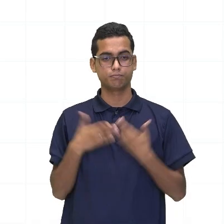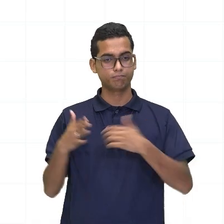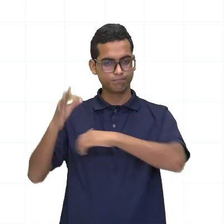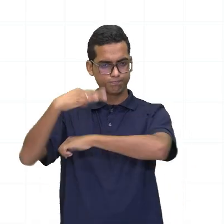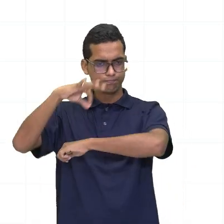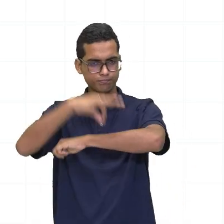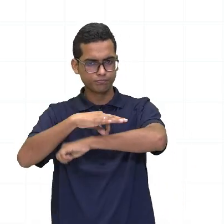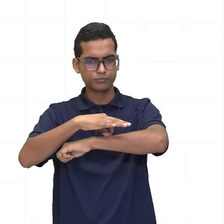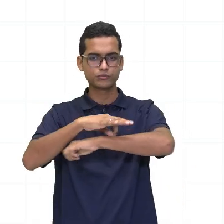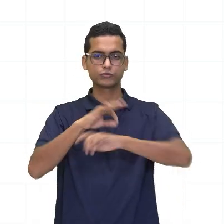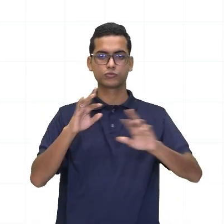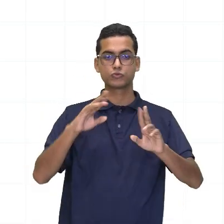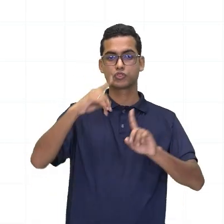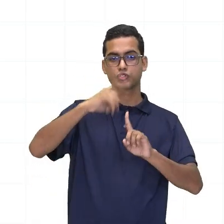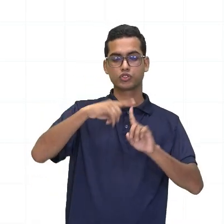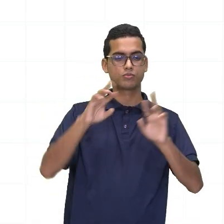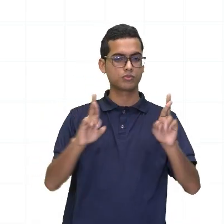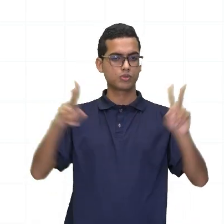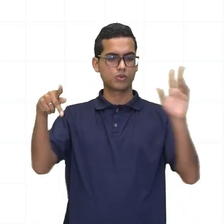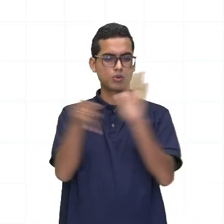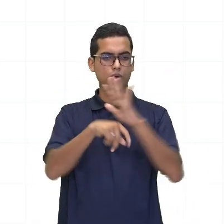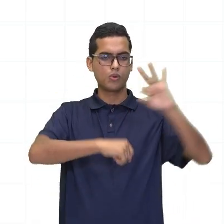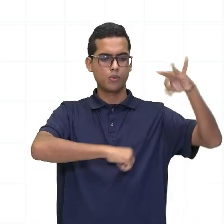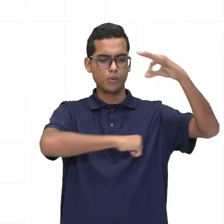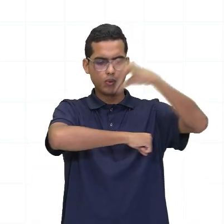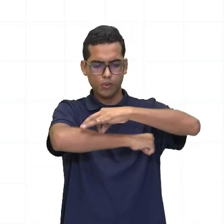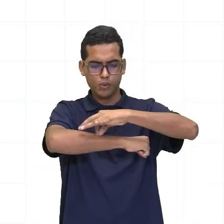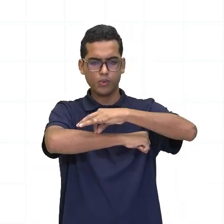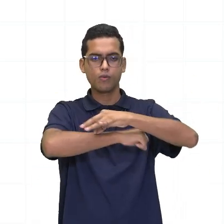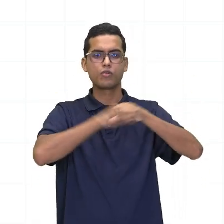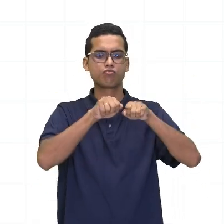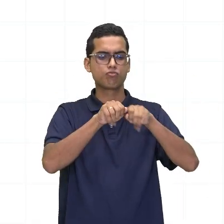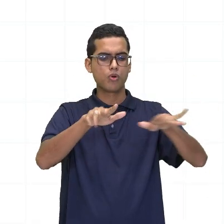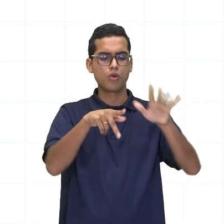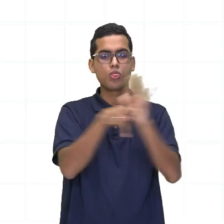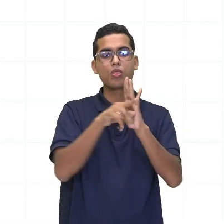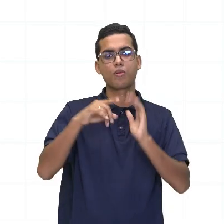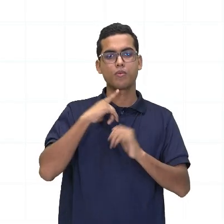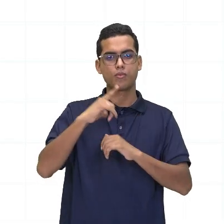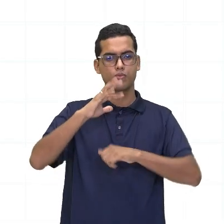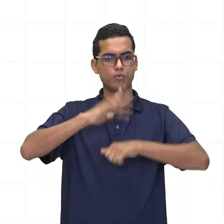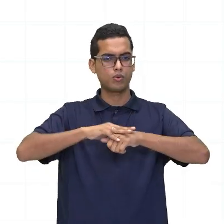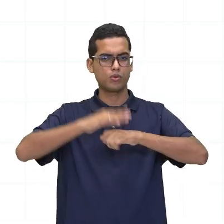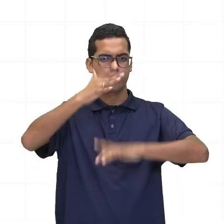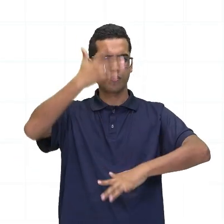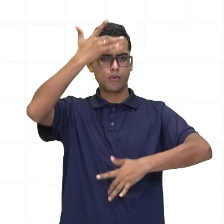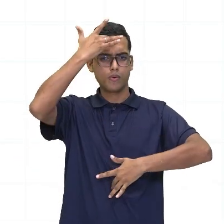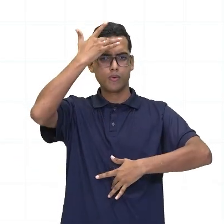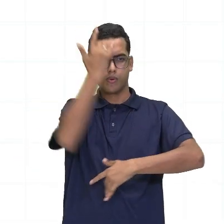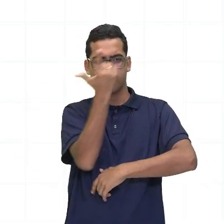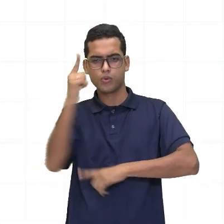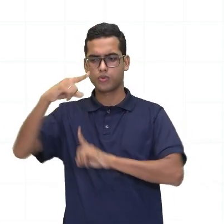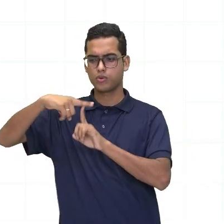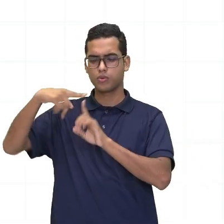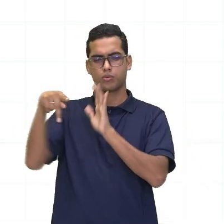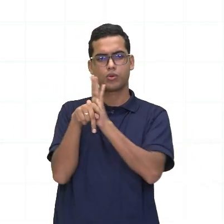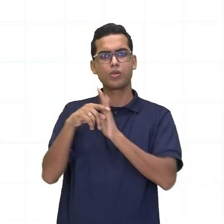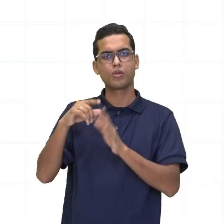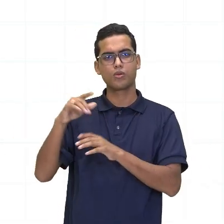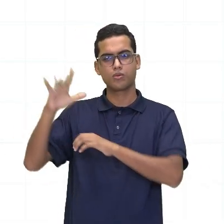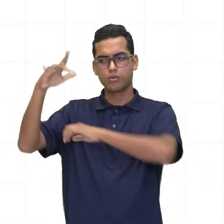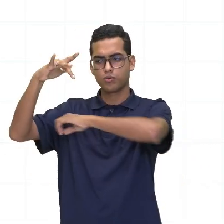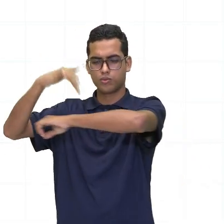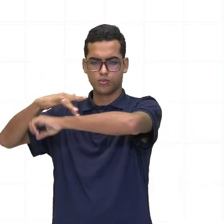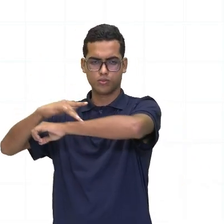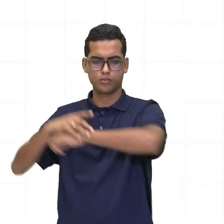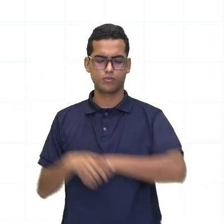é diferente, ele vai transmitir somente a malária. E as outras serão transmitidas pelo Aedes aegypti. A gente tem um